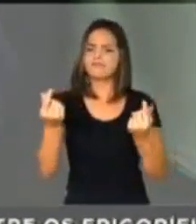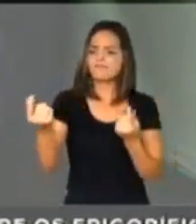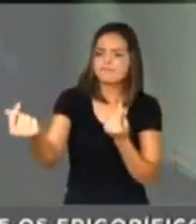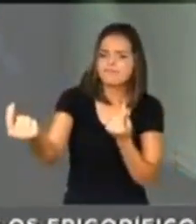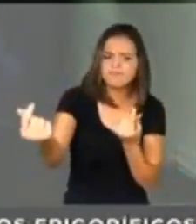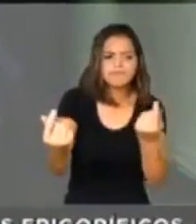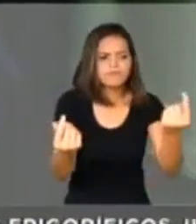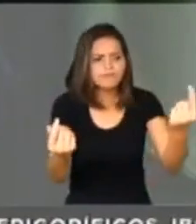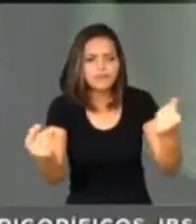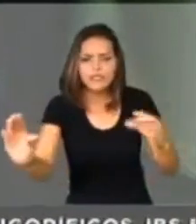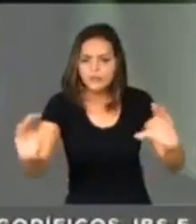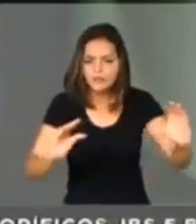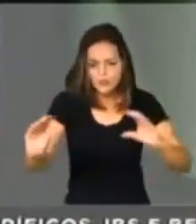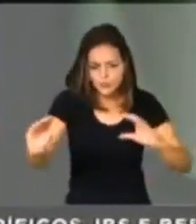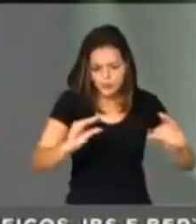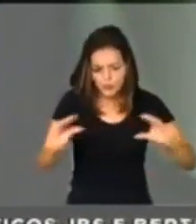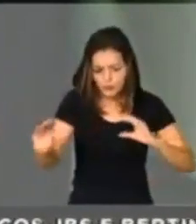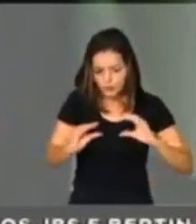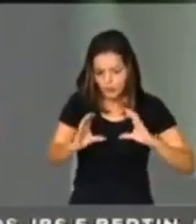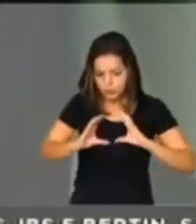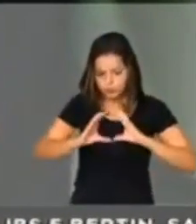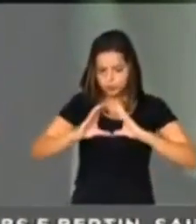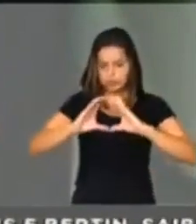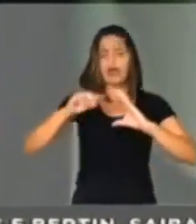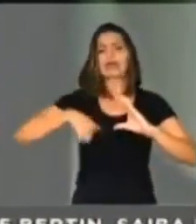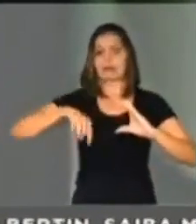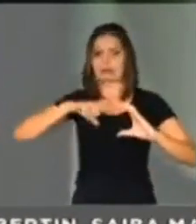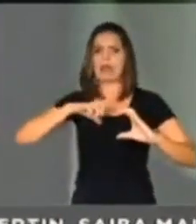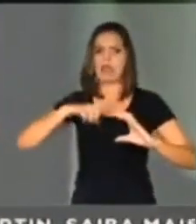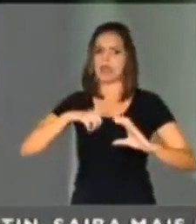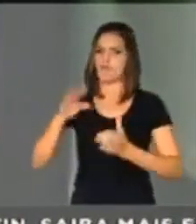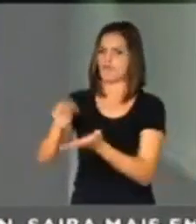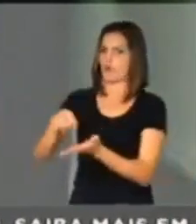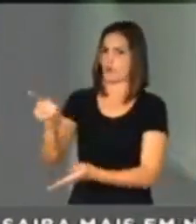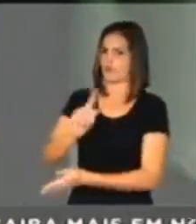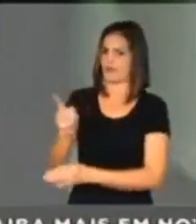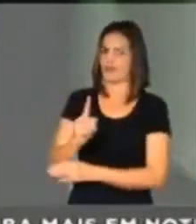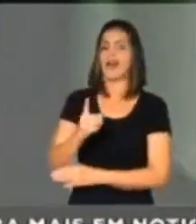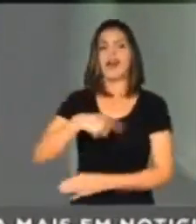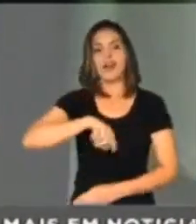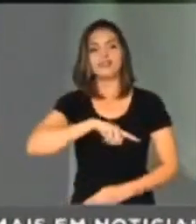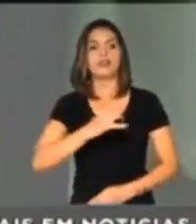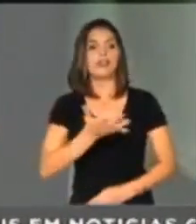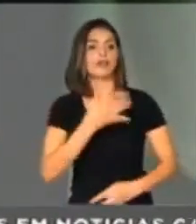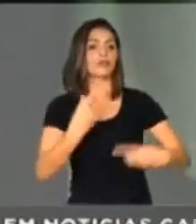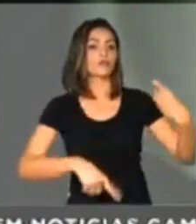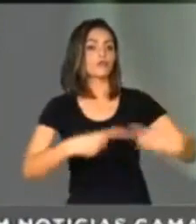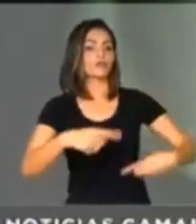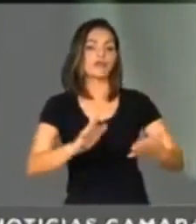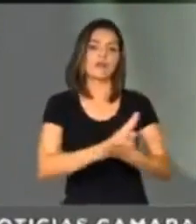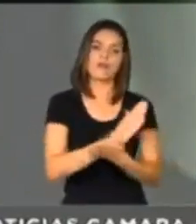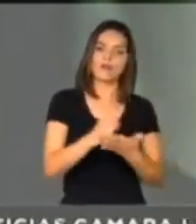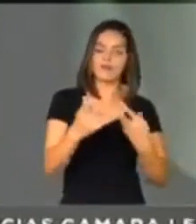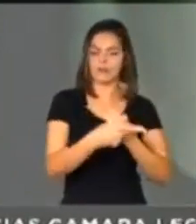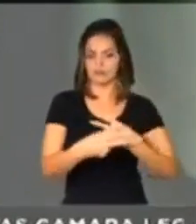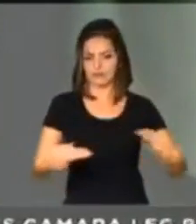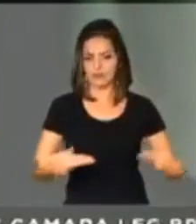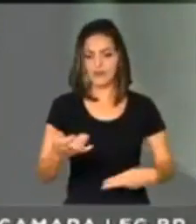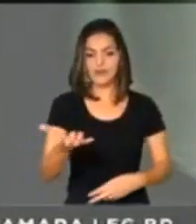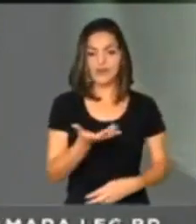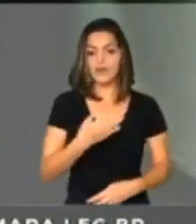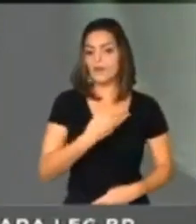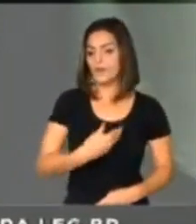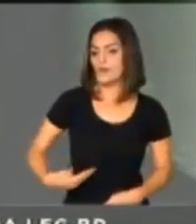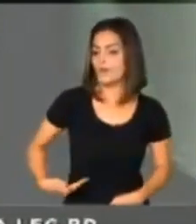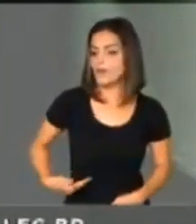por isso que nesse debate nós queremos levar à frente algumas discussões. Nós queremos que o